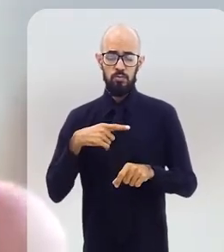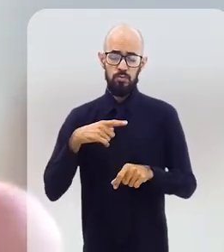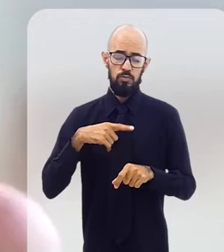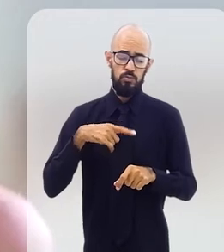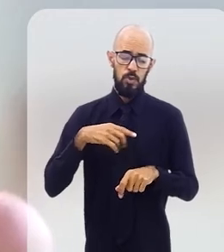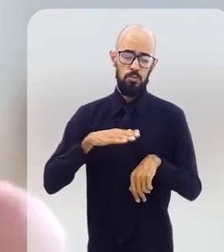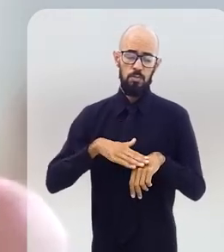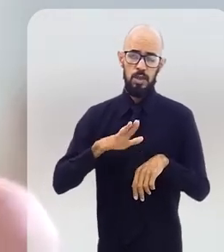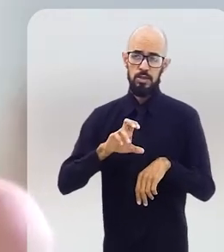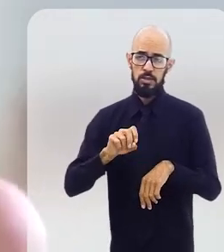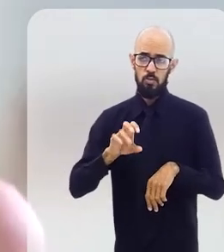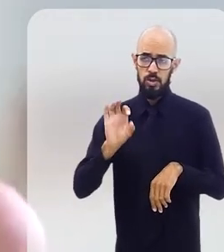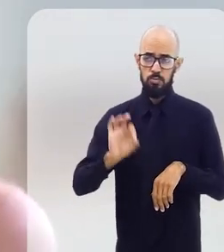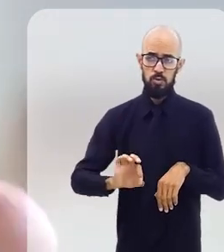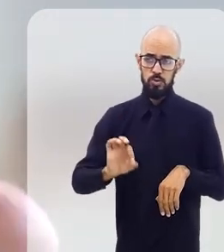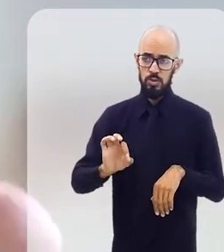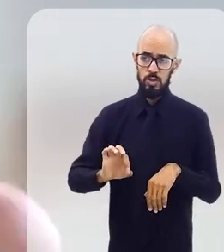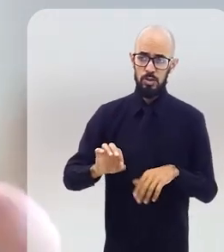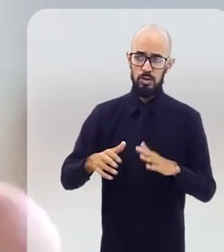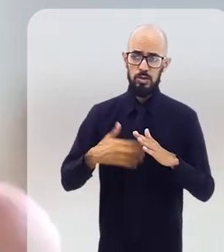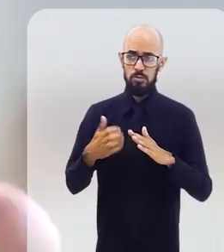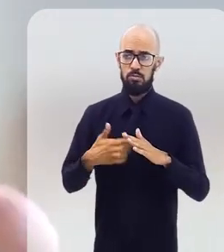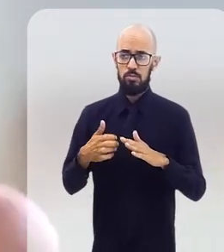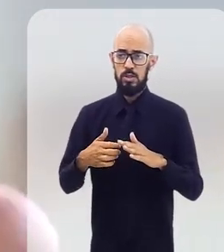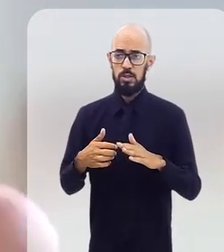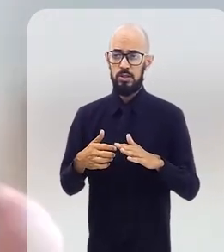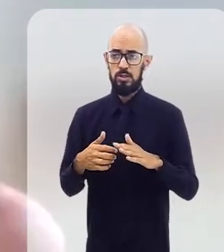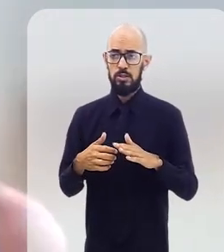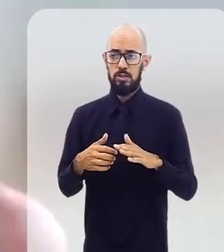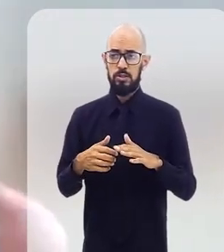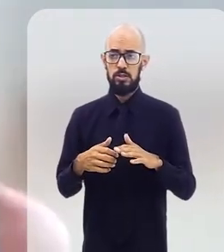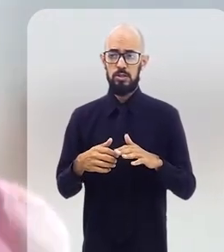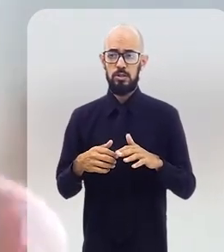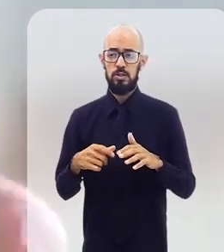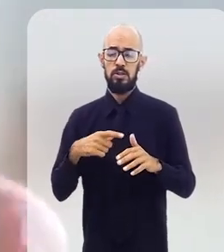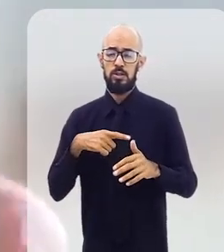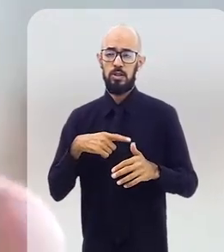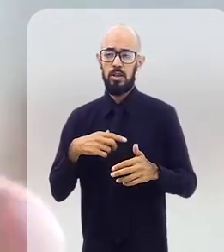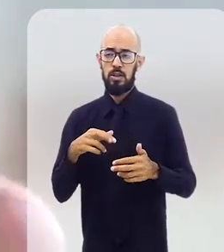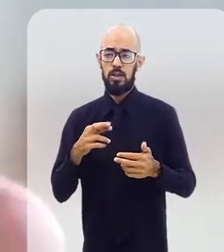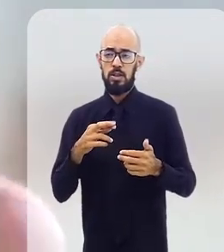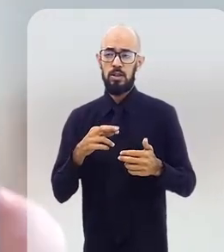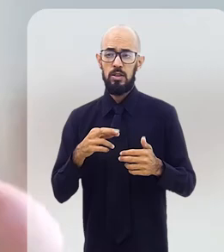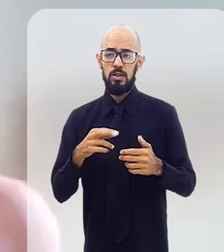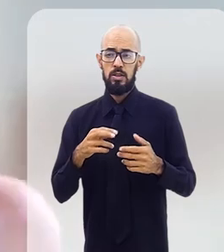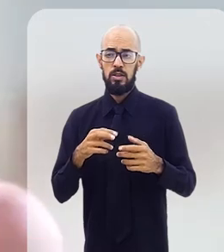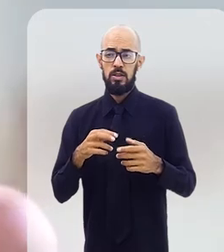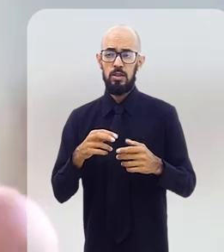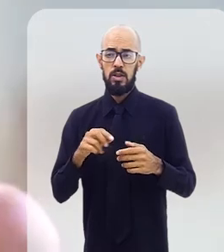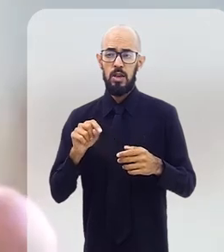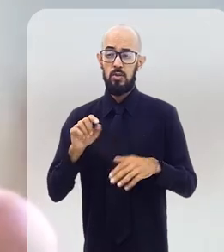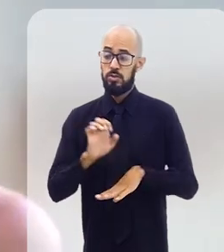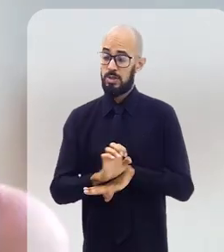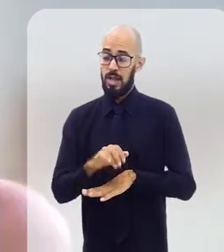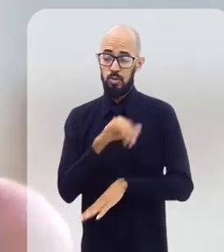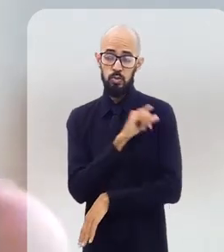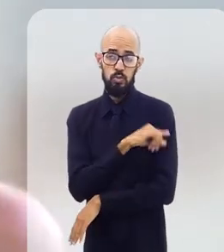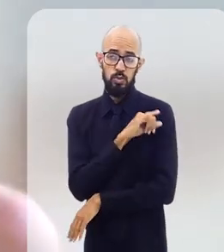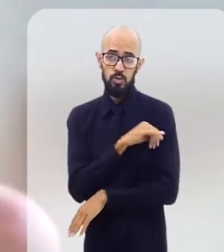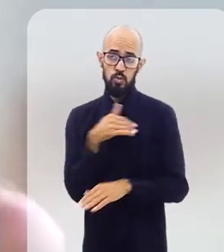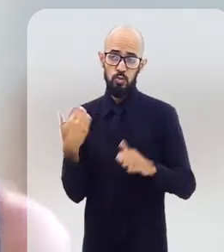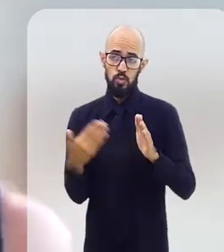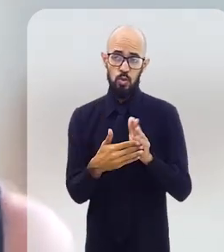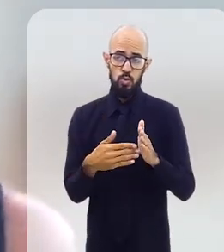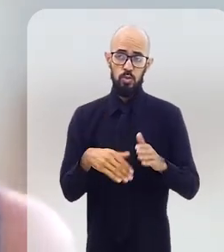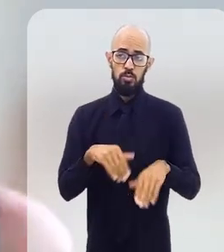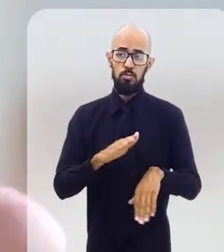onde a gente tem mais de 50% das empresas, são quatro empresas que estão sendo beneficiadas nesse momento, do estado do Rio inteiro, mais